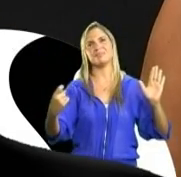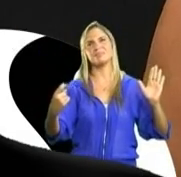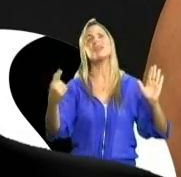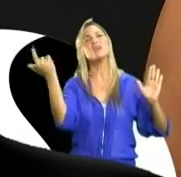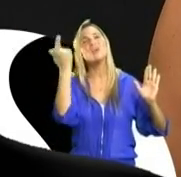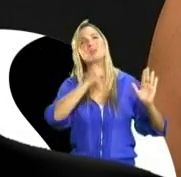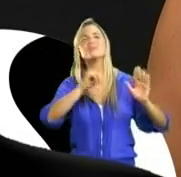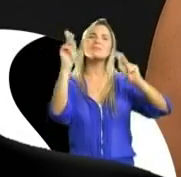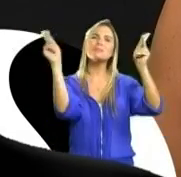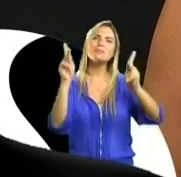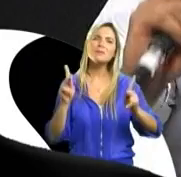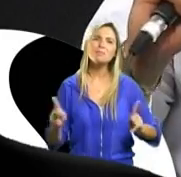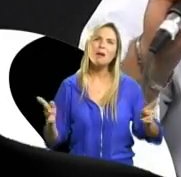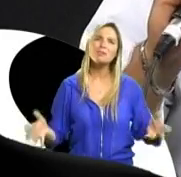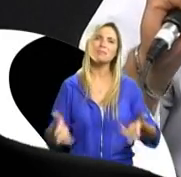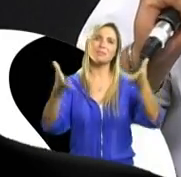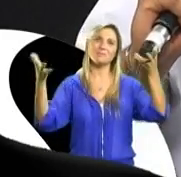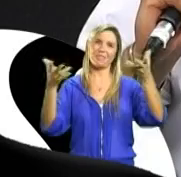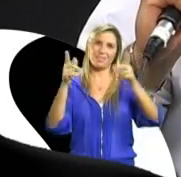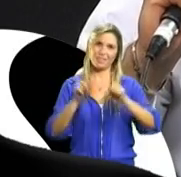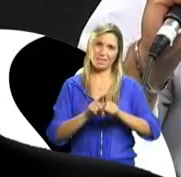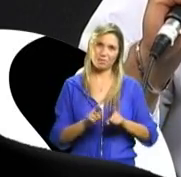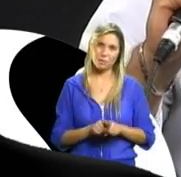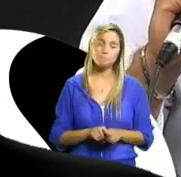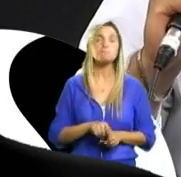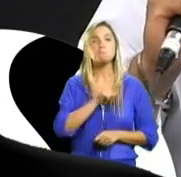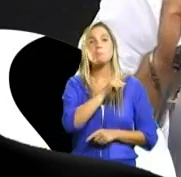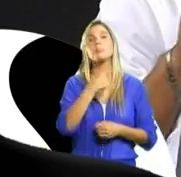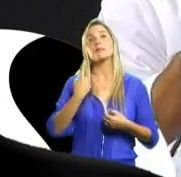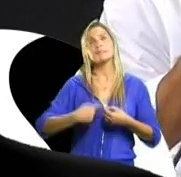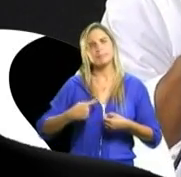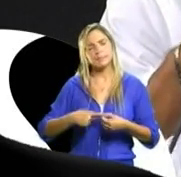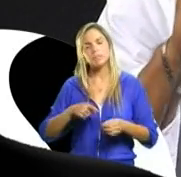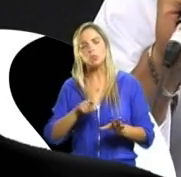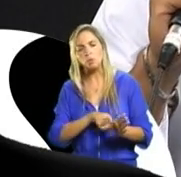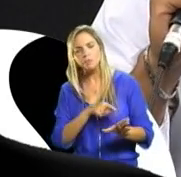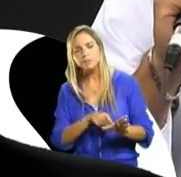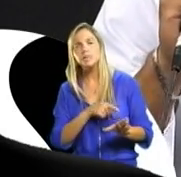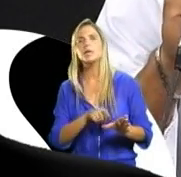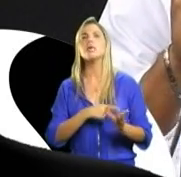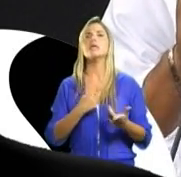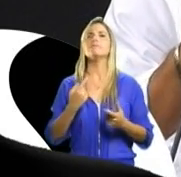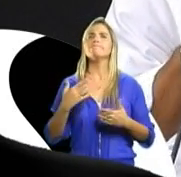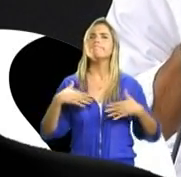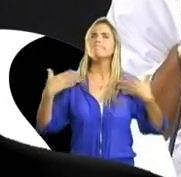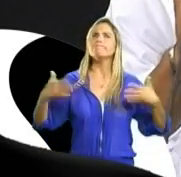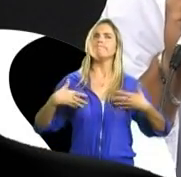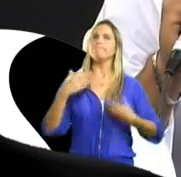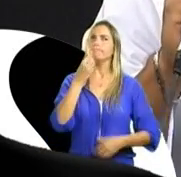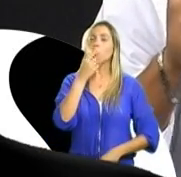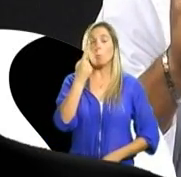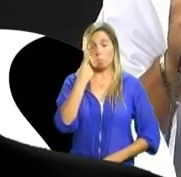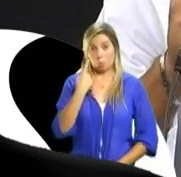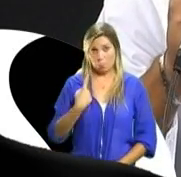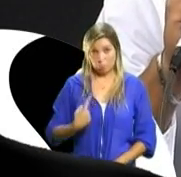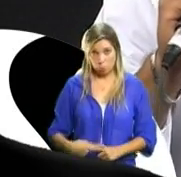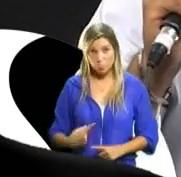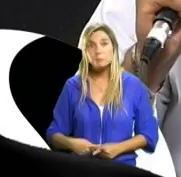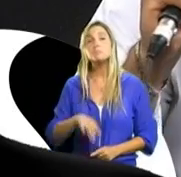cultura de paz nesse município. Considerado também essa como uma experiência exitosa, né? Se a gente parte do princípio